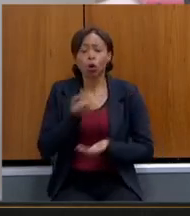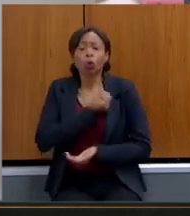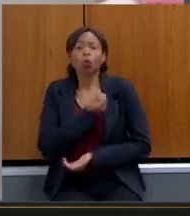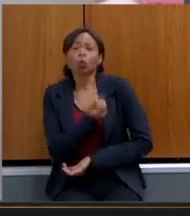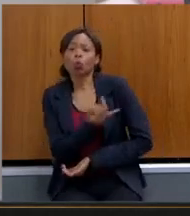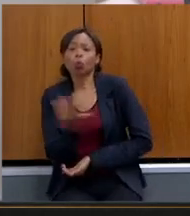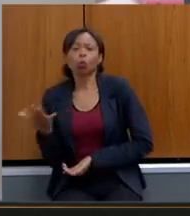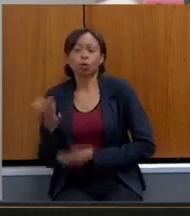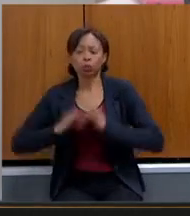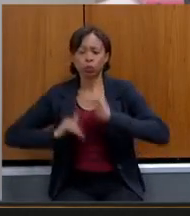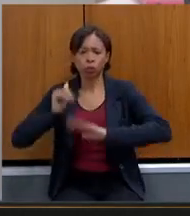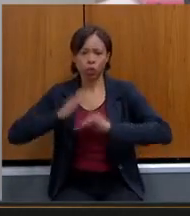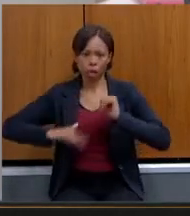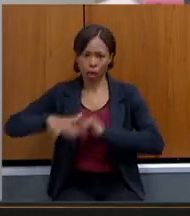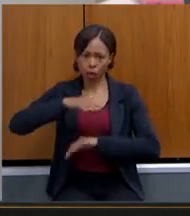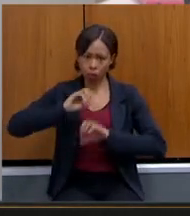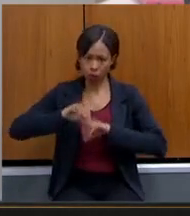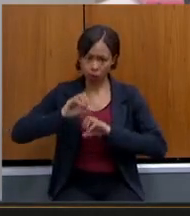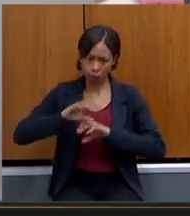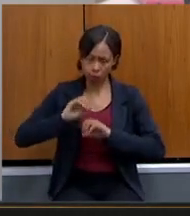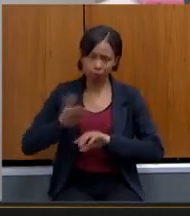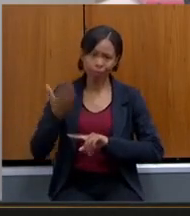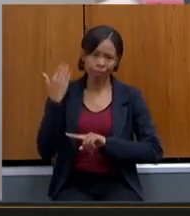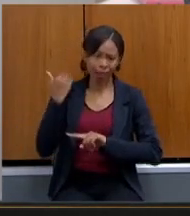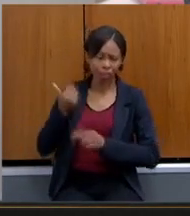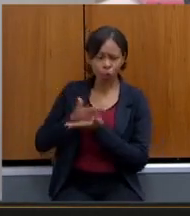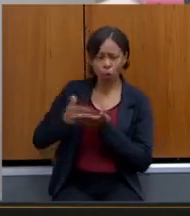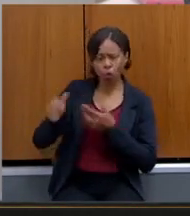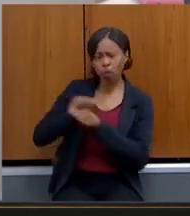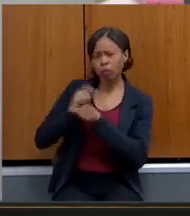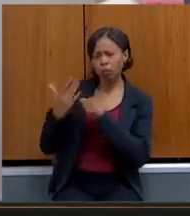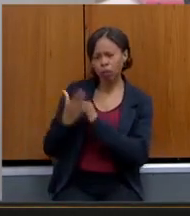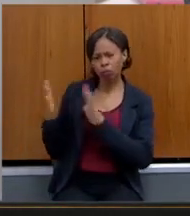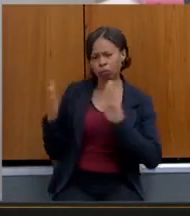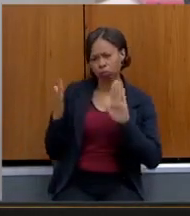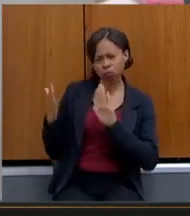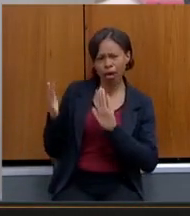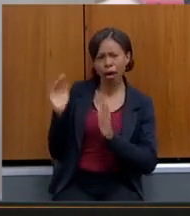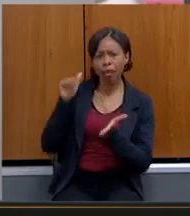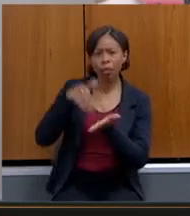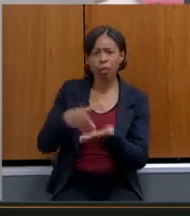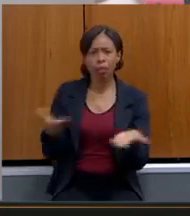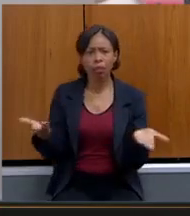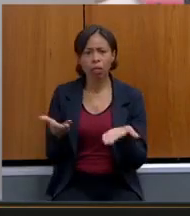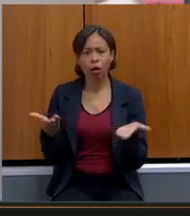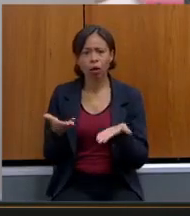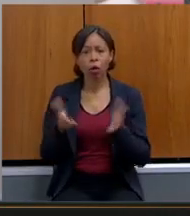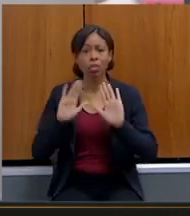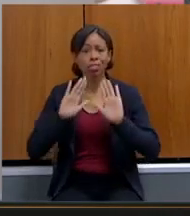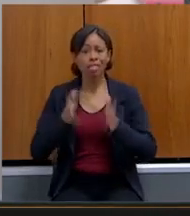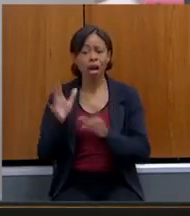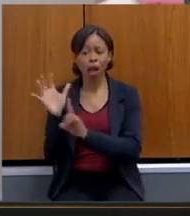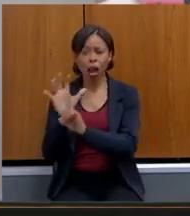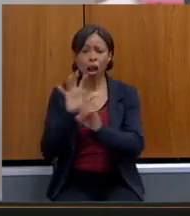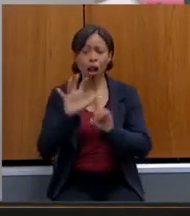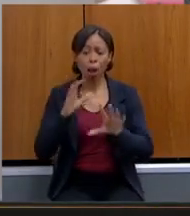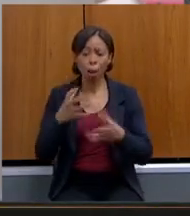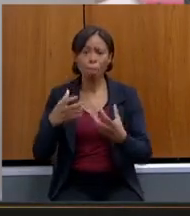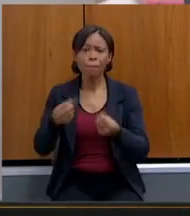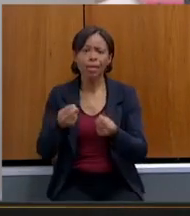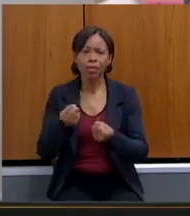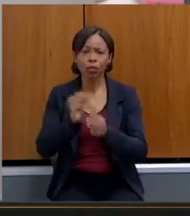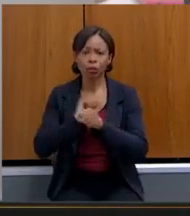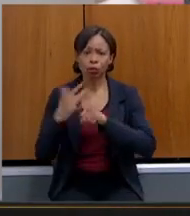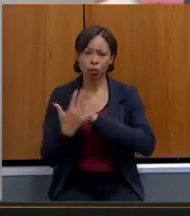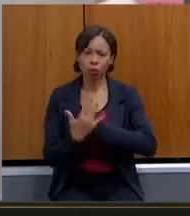número de profissionais da educação por cargo que desde o início da pandemia por 2019 até o presente momento foram contaminados com novo coronavírus